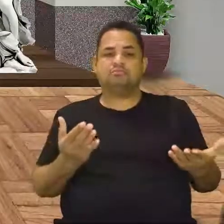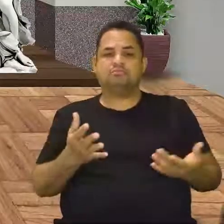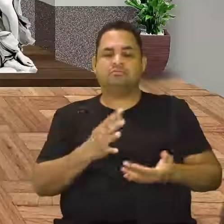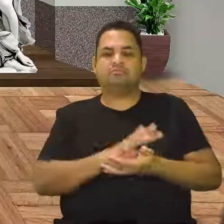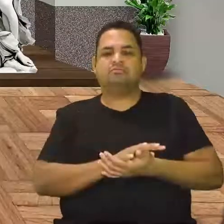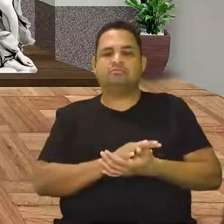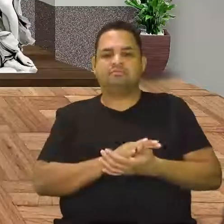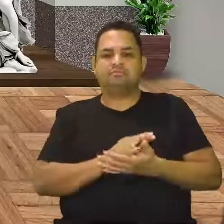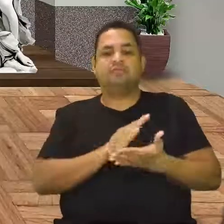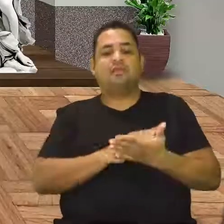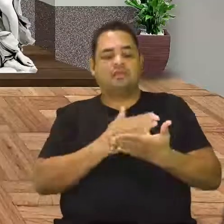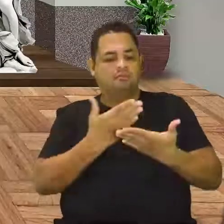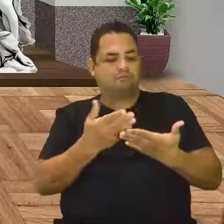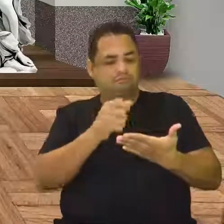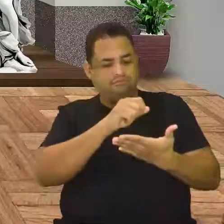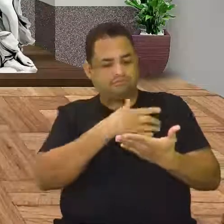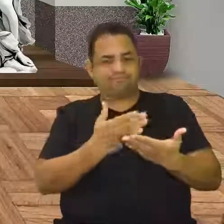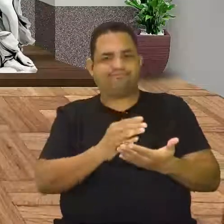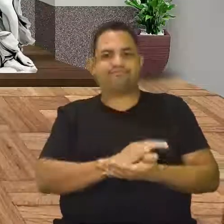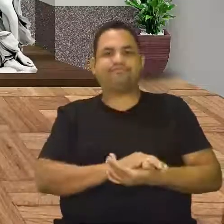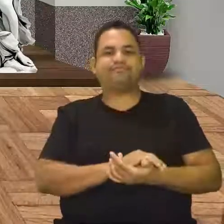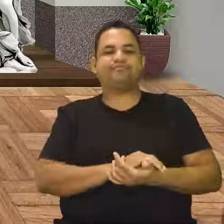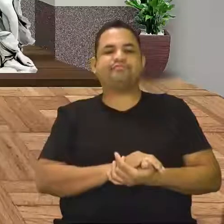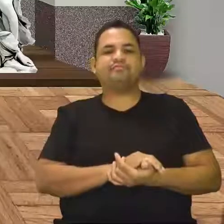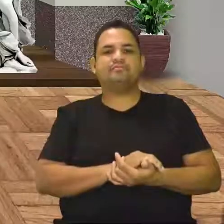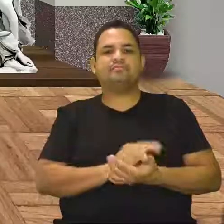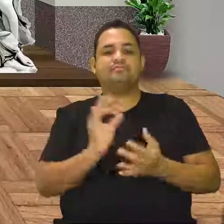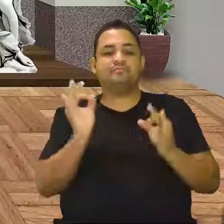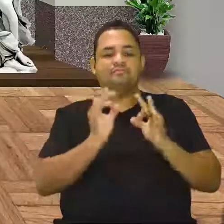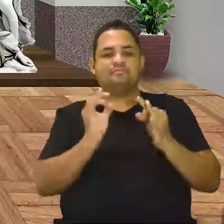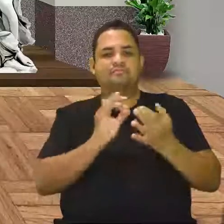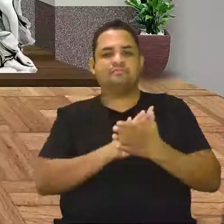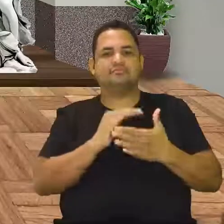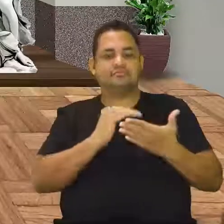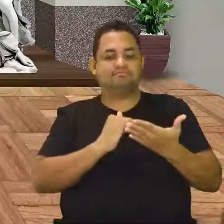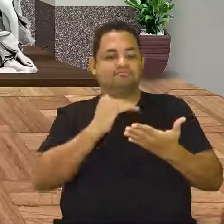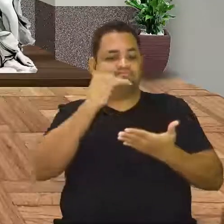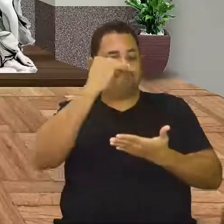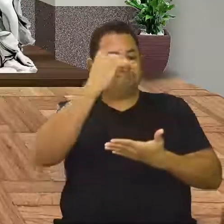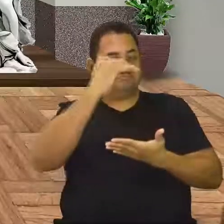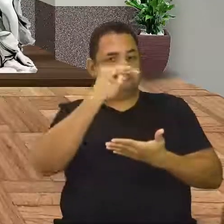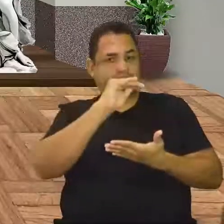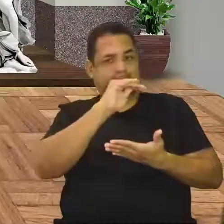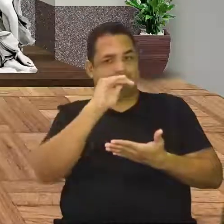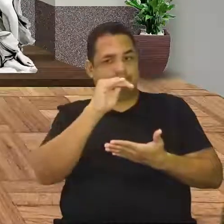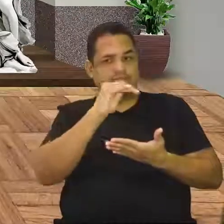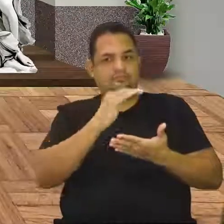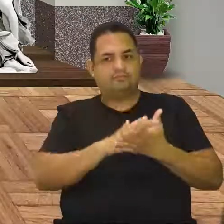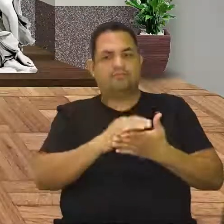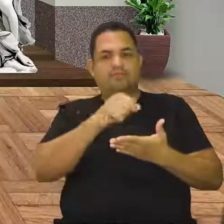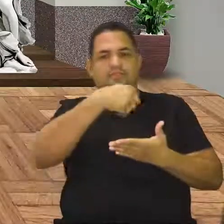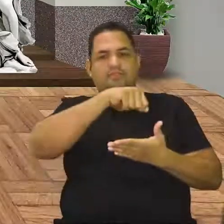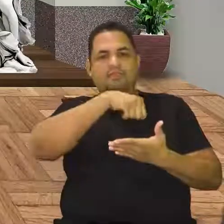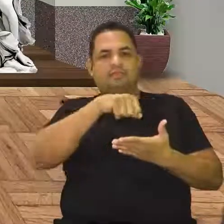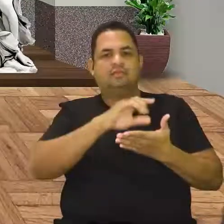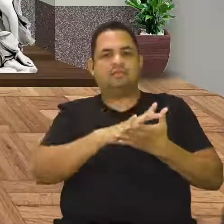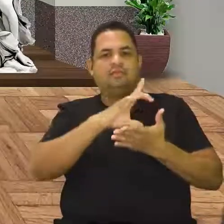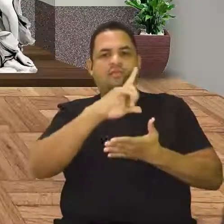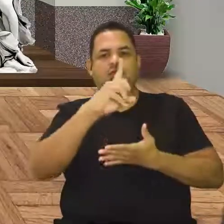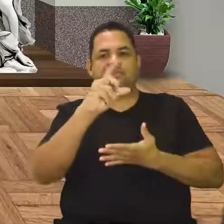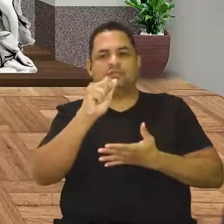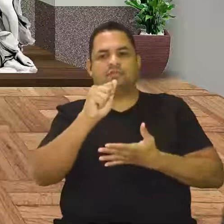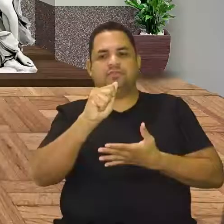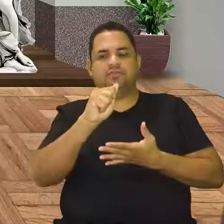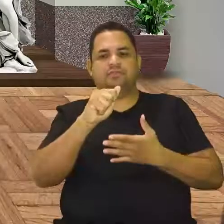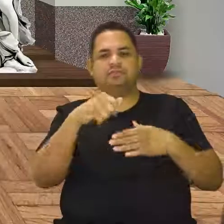fica enrolando não abre o caderno já meu ótimo na parte superior bem no cantinho você coloca a data